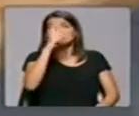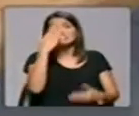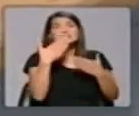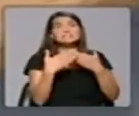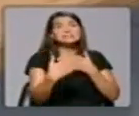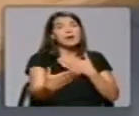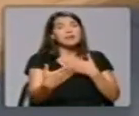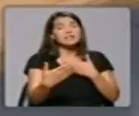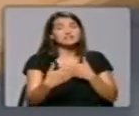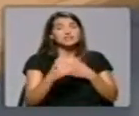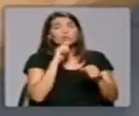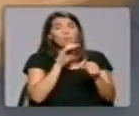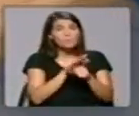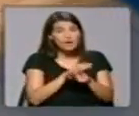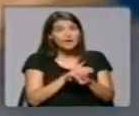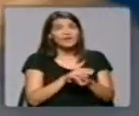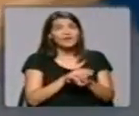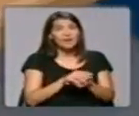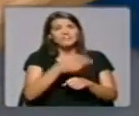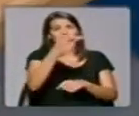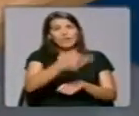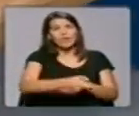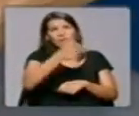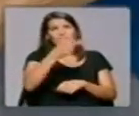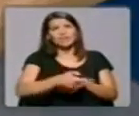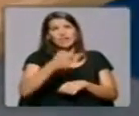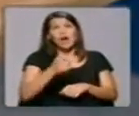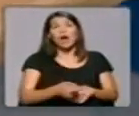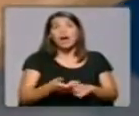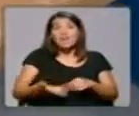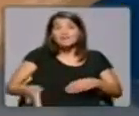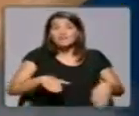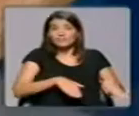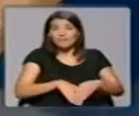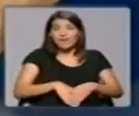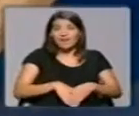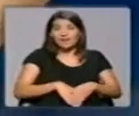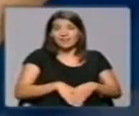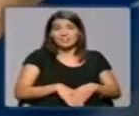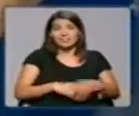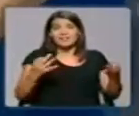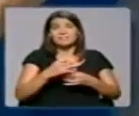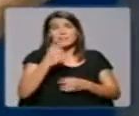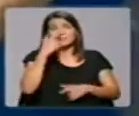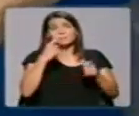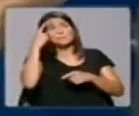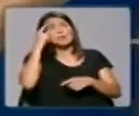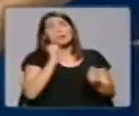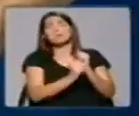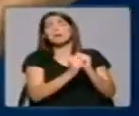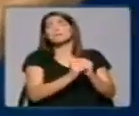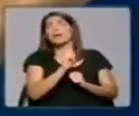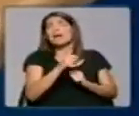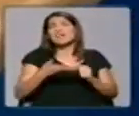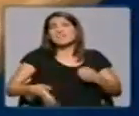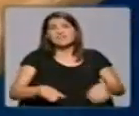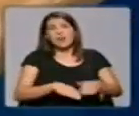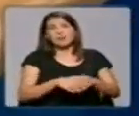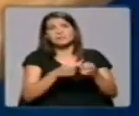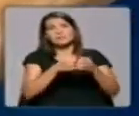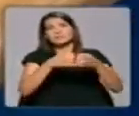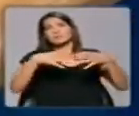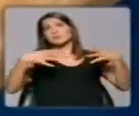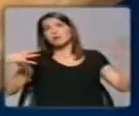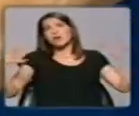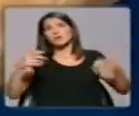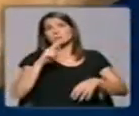mar, dependendo também das condições. Uma fralda, por exemplo, que fraldas, toda a gente acha que é simples papel, não é? Exatamente. Cada vez encontramos mais fraldas,